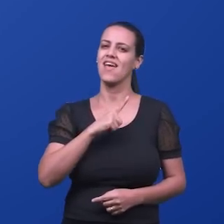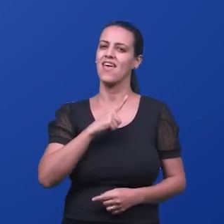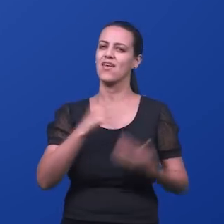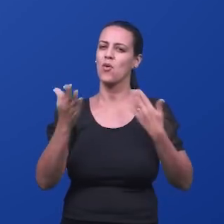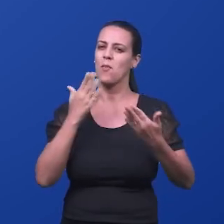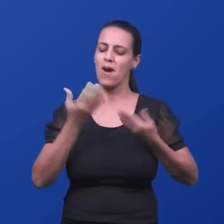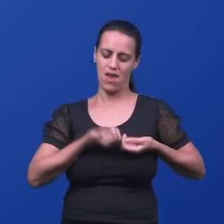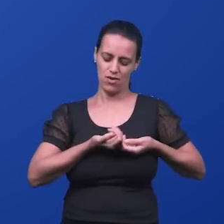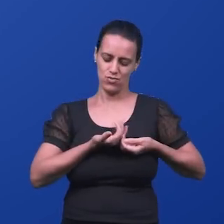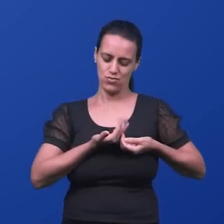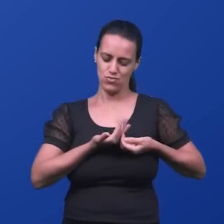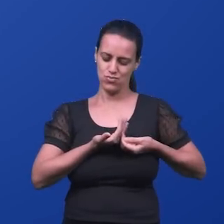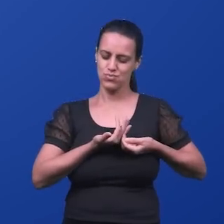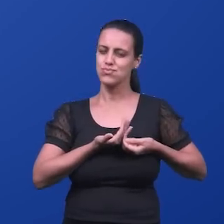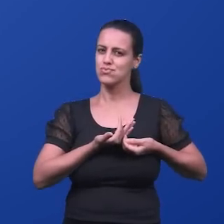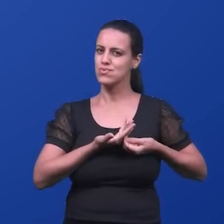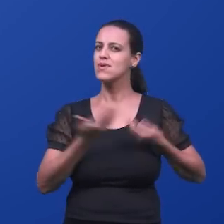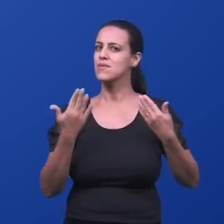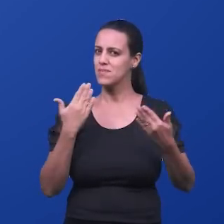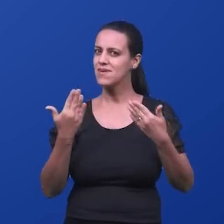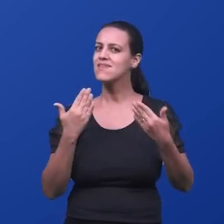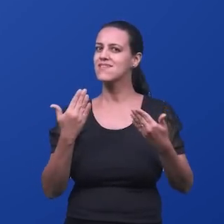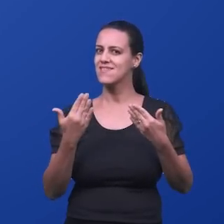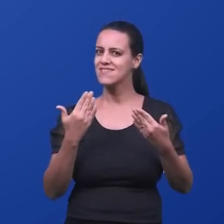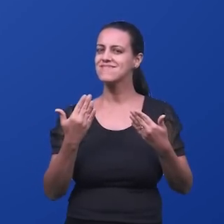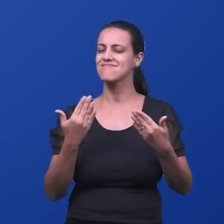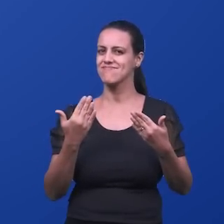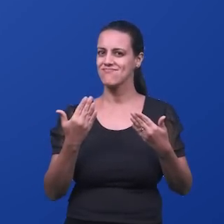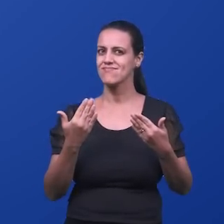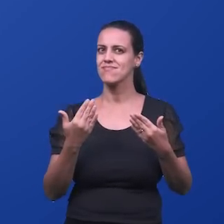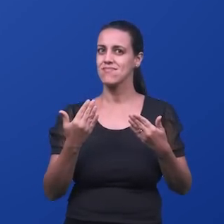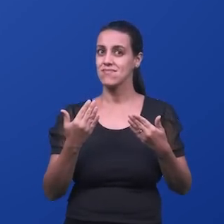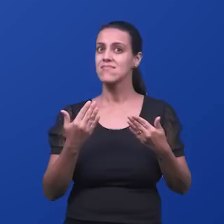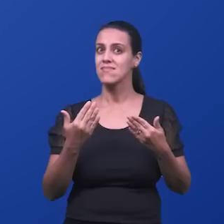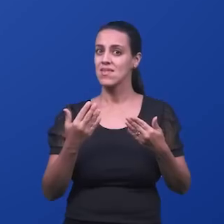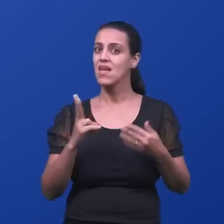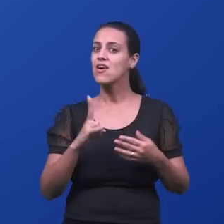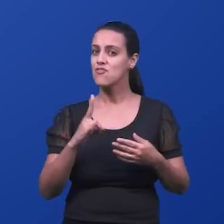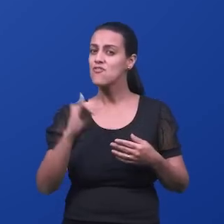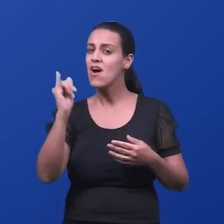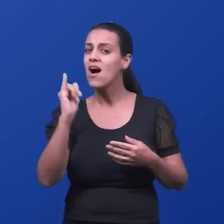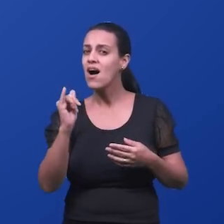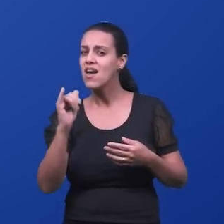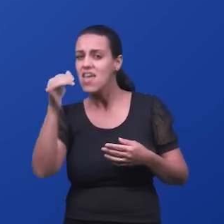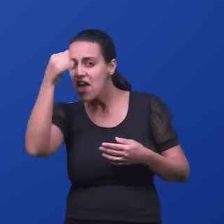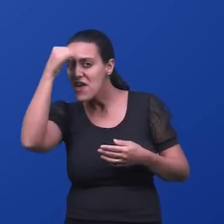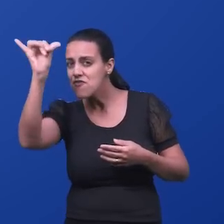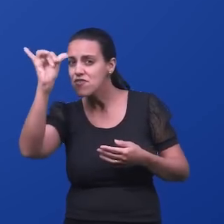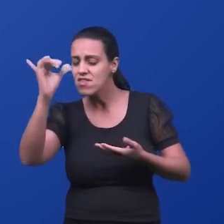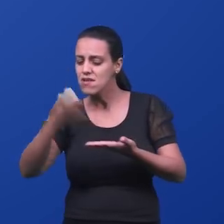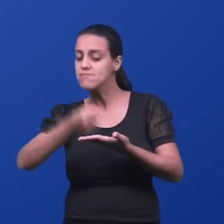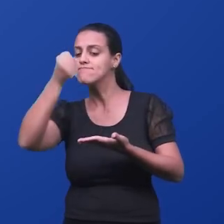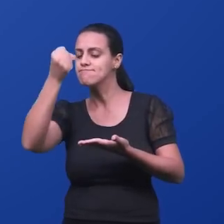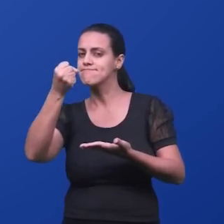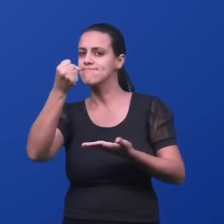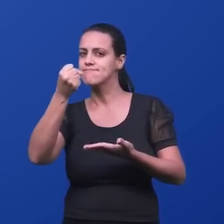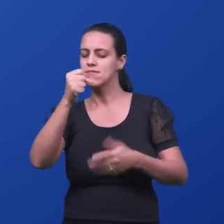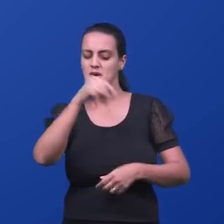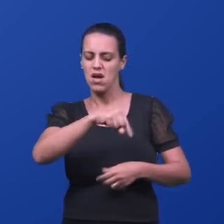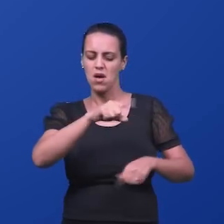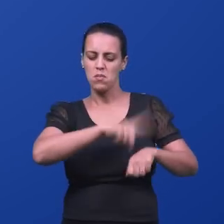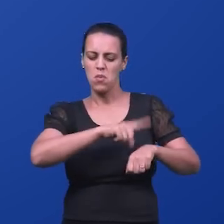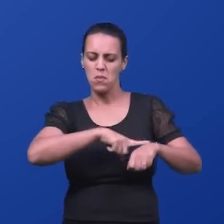candeias acesas. Ela será poupada dessa grande treva que virá sobre o mundo, da grande tribulação. A